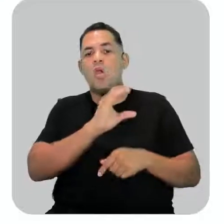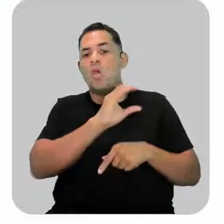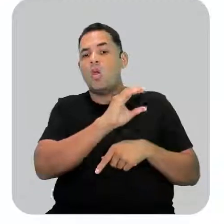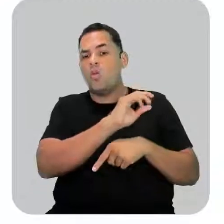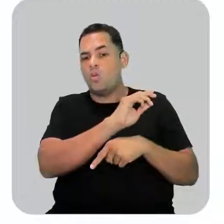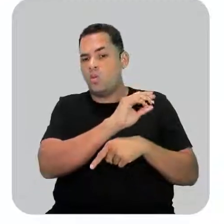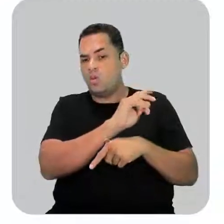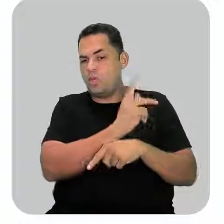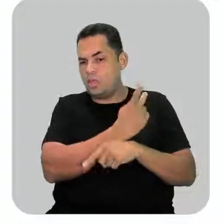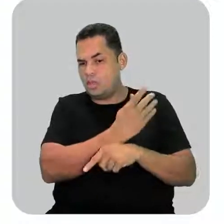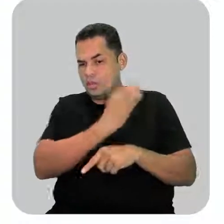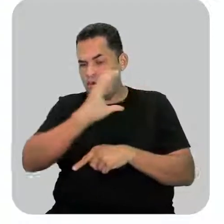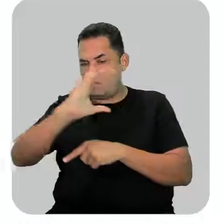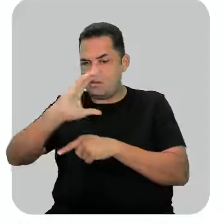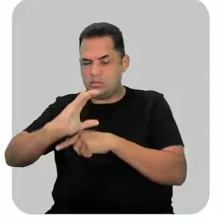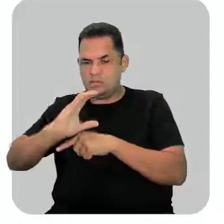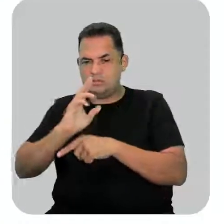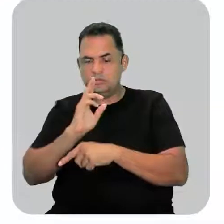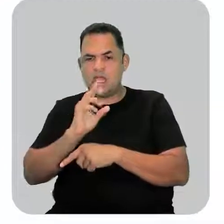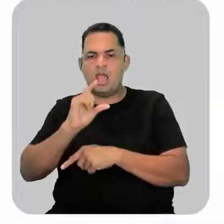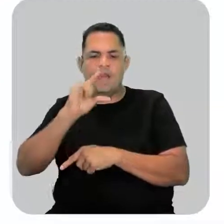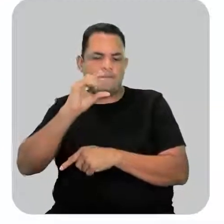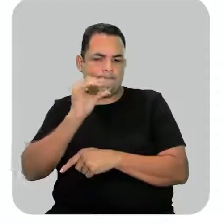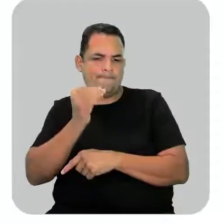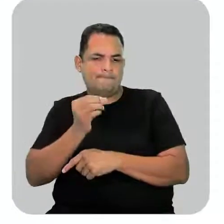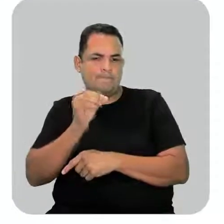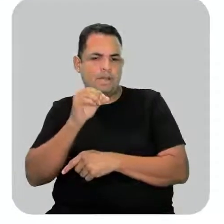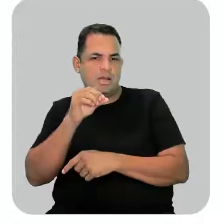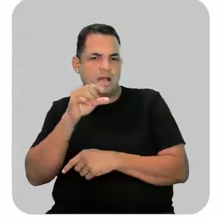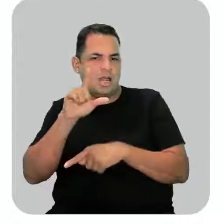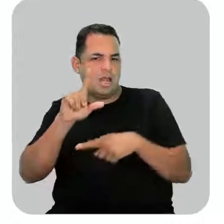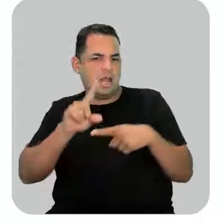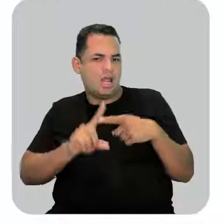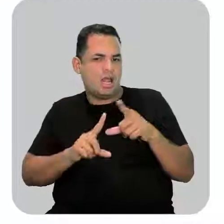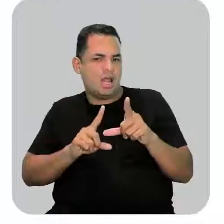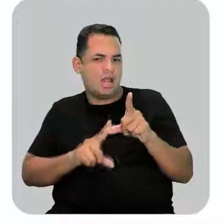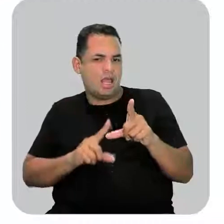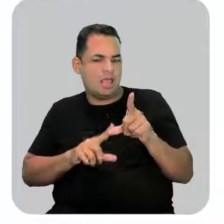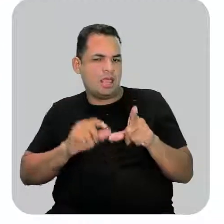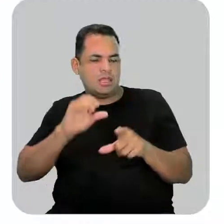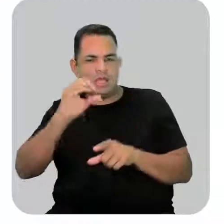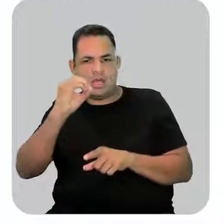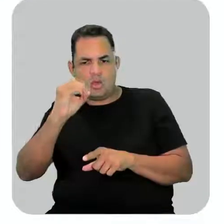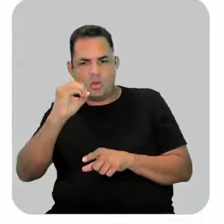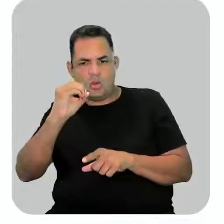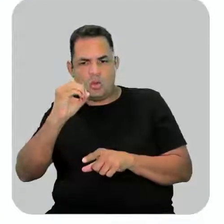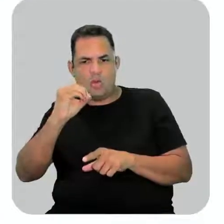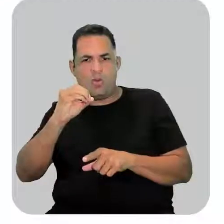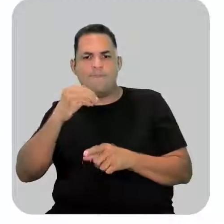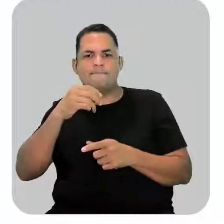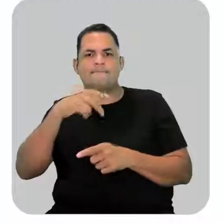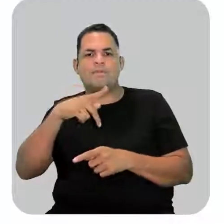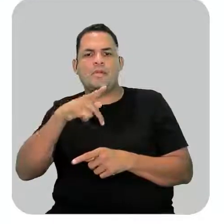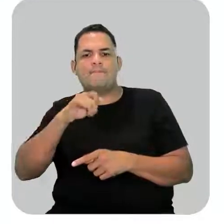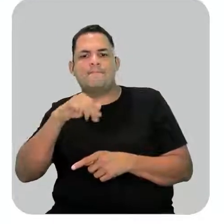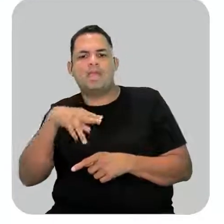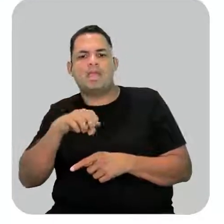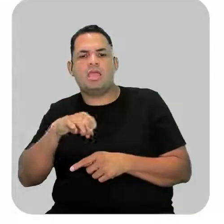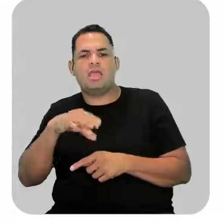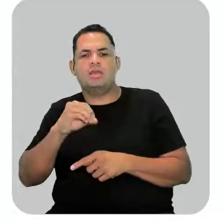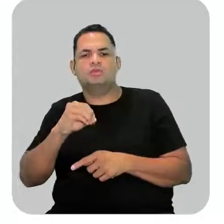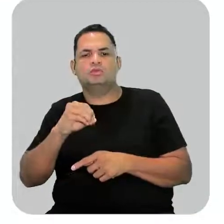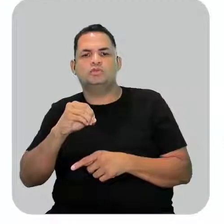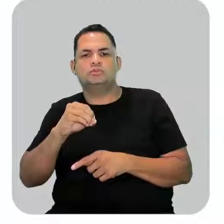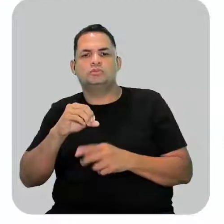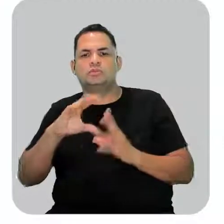nós terminávamos sempre com O, né? A letra O. Etano, butano, propeno, eteno, tudo